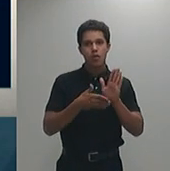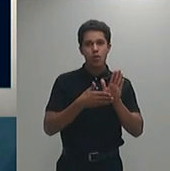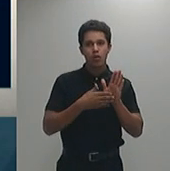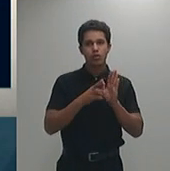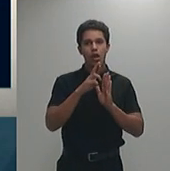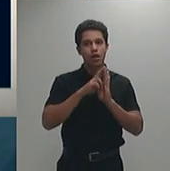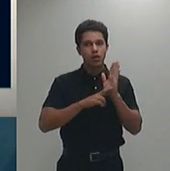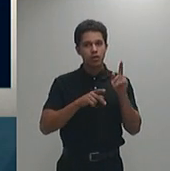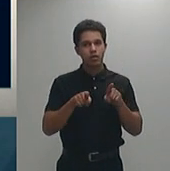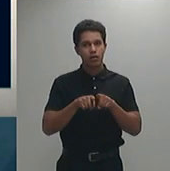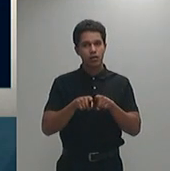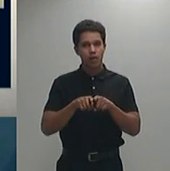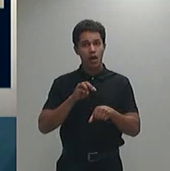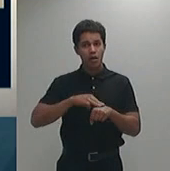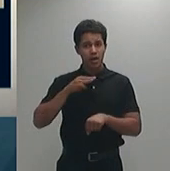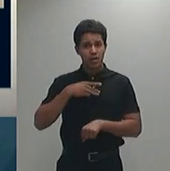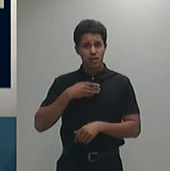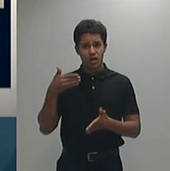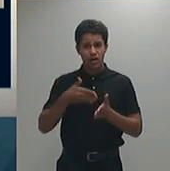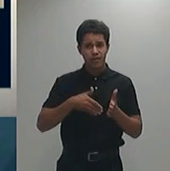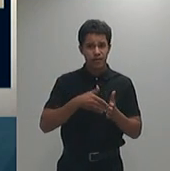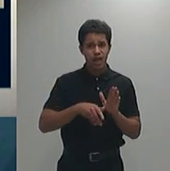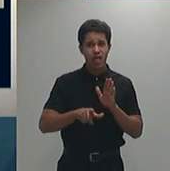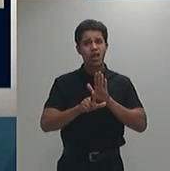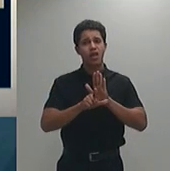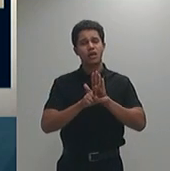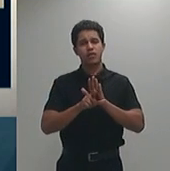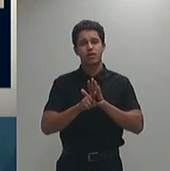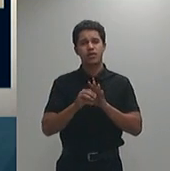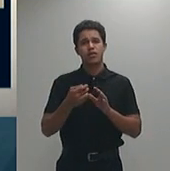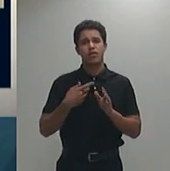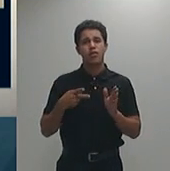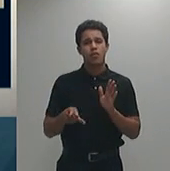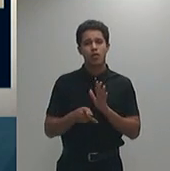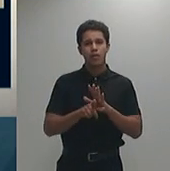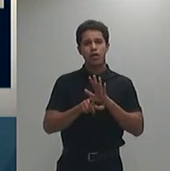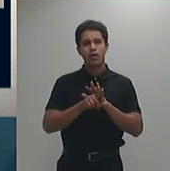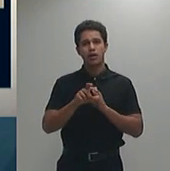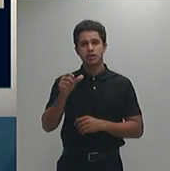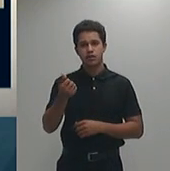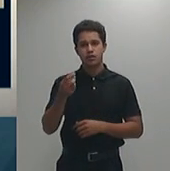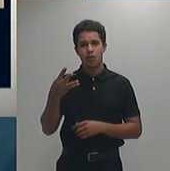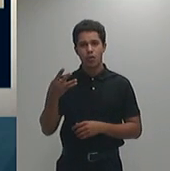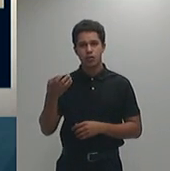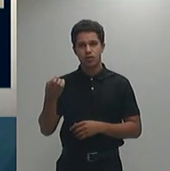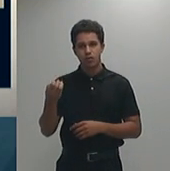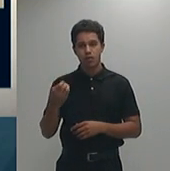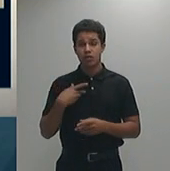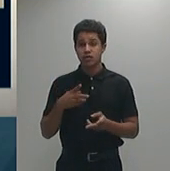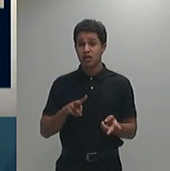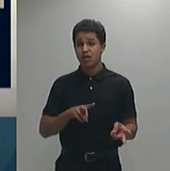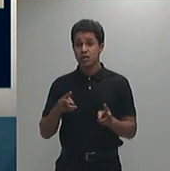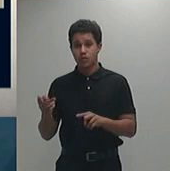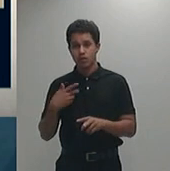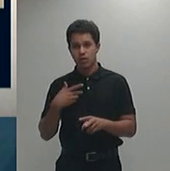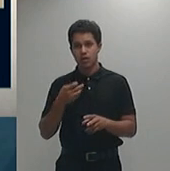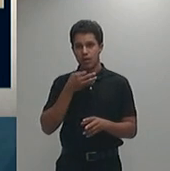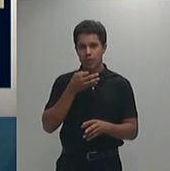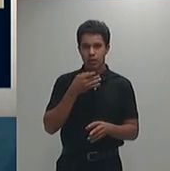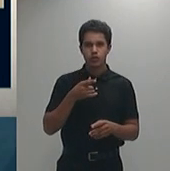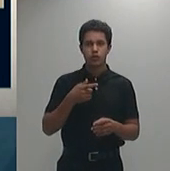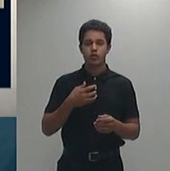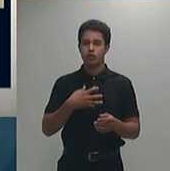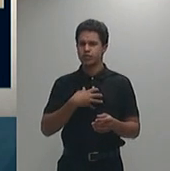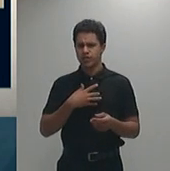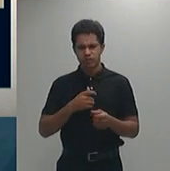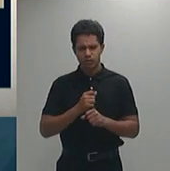matéria fértil afeta a legitimidade tal como Concebida pela Lei 6404 ao ser transportado arbitragem de modo algum cogitada pelo